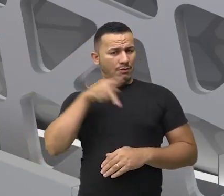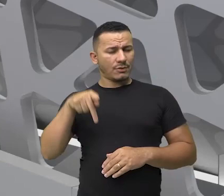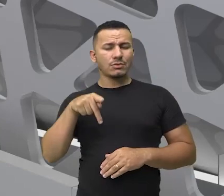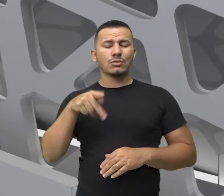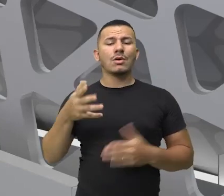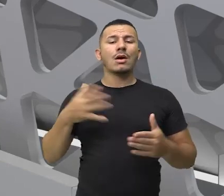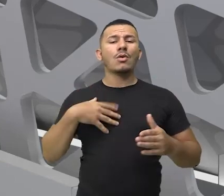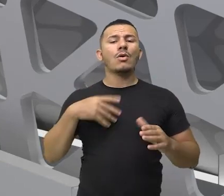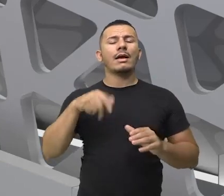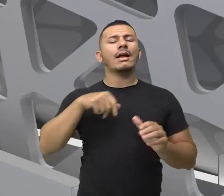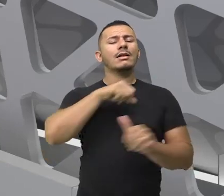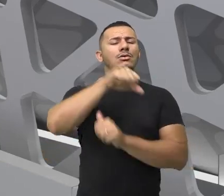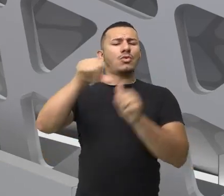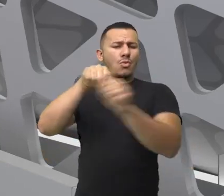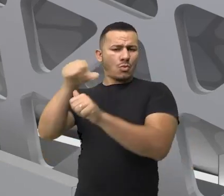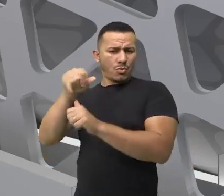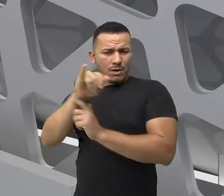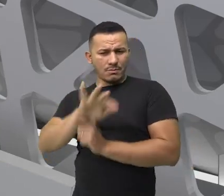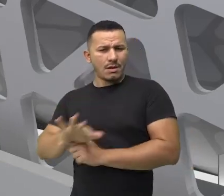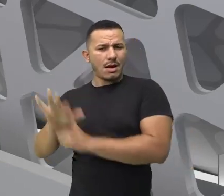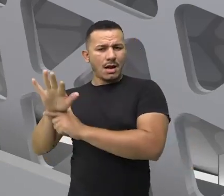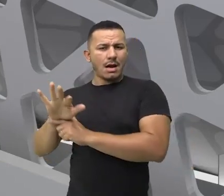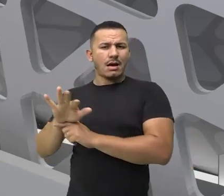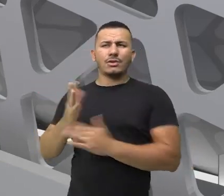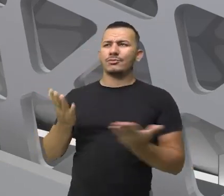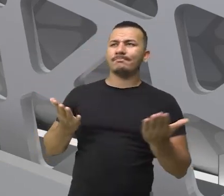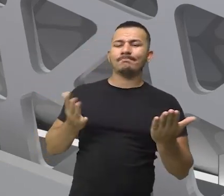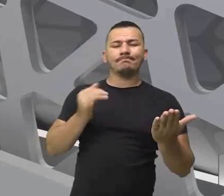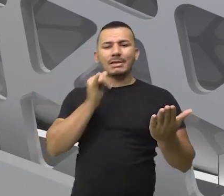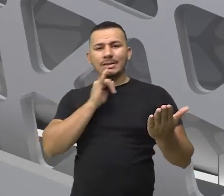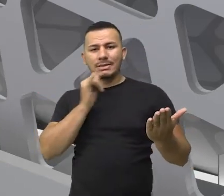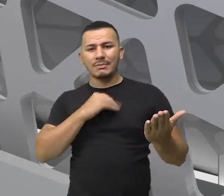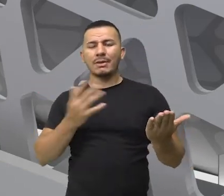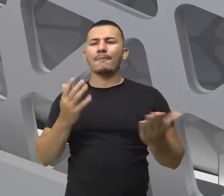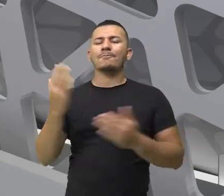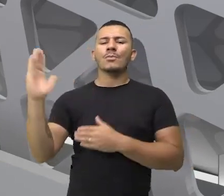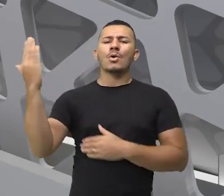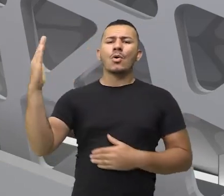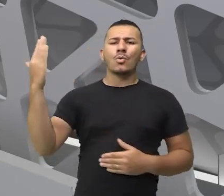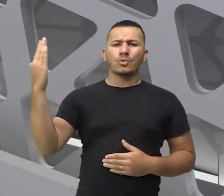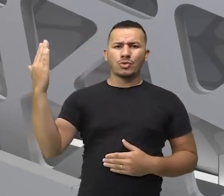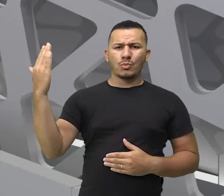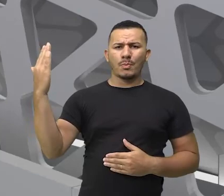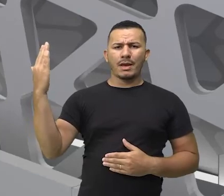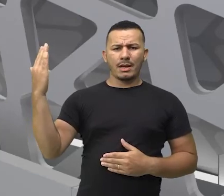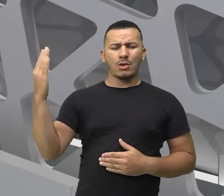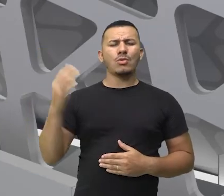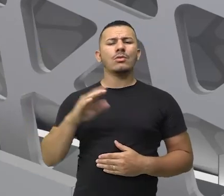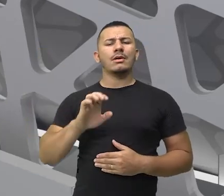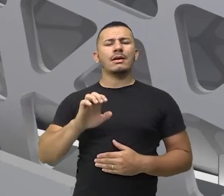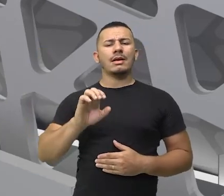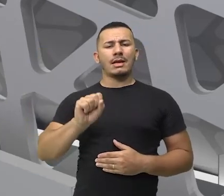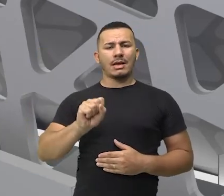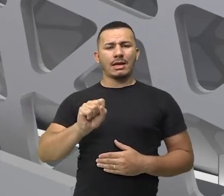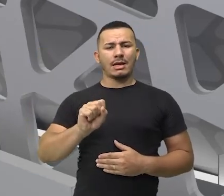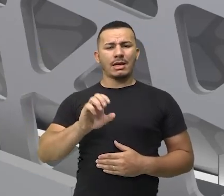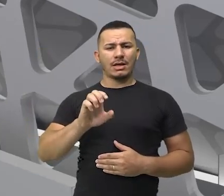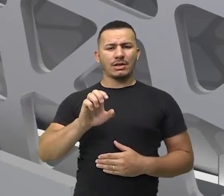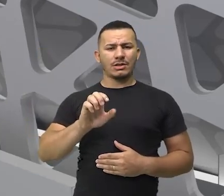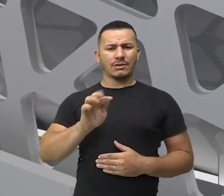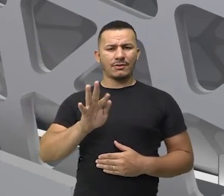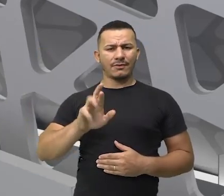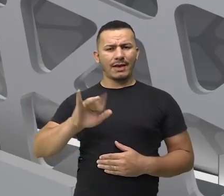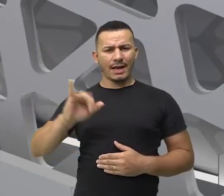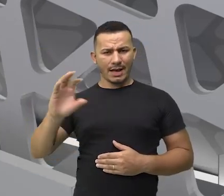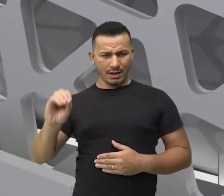e vamos distorcer a imagem, colocá-lo na frente de um espelho esférico. Vocês